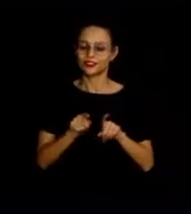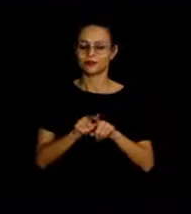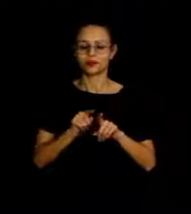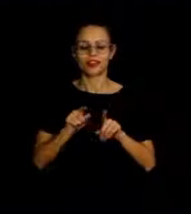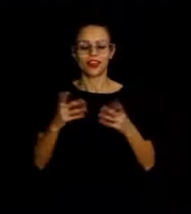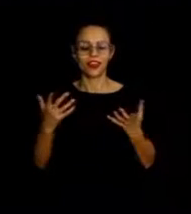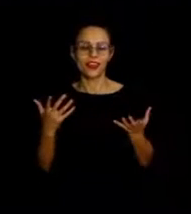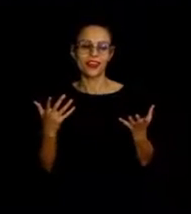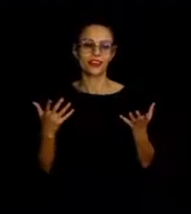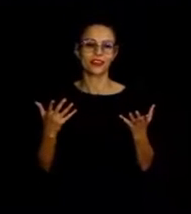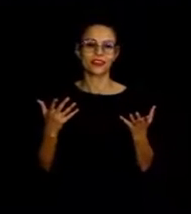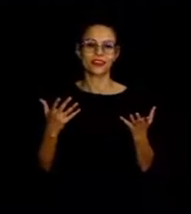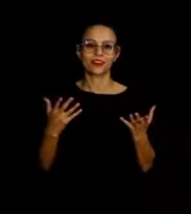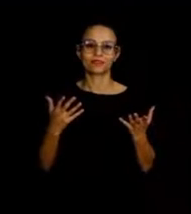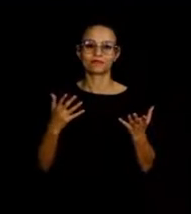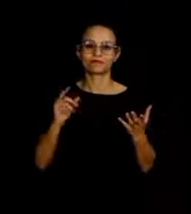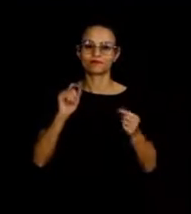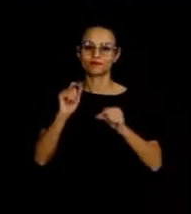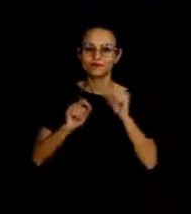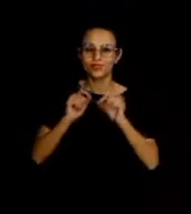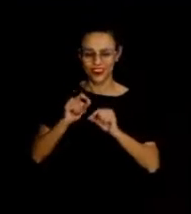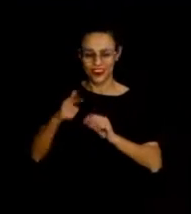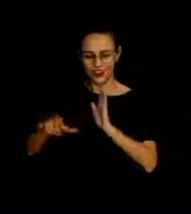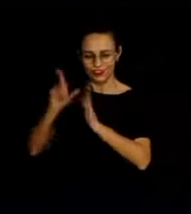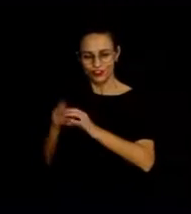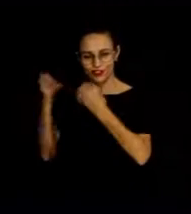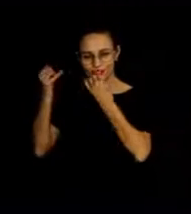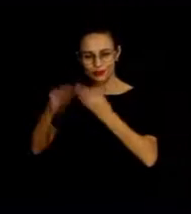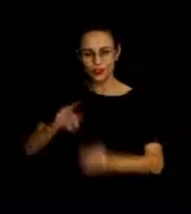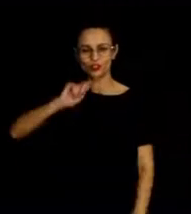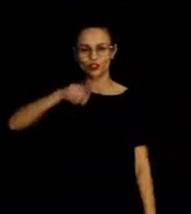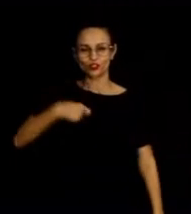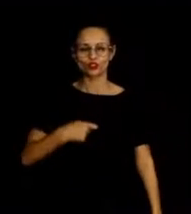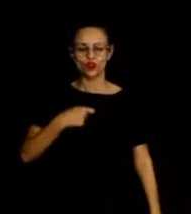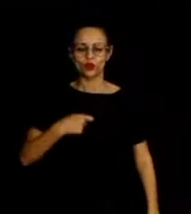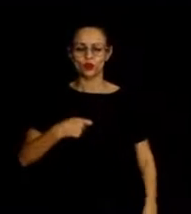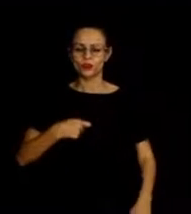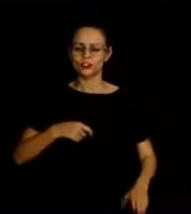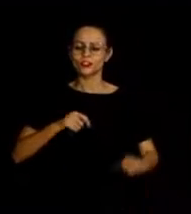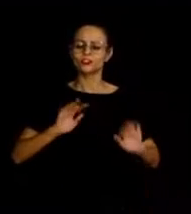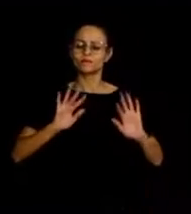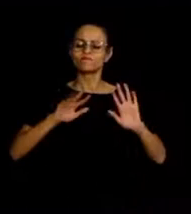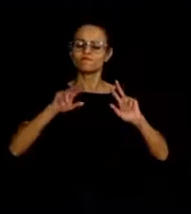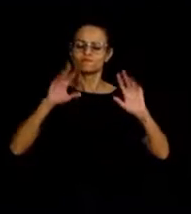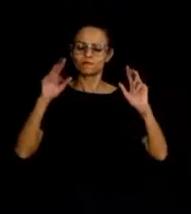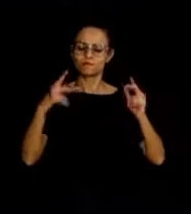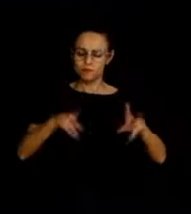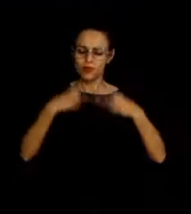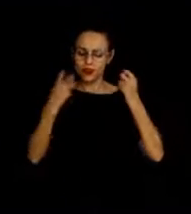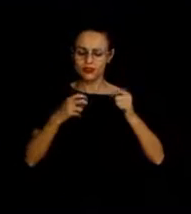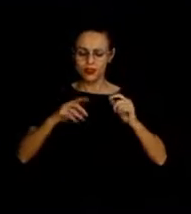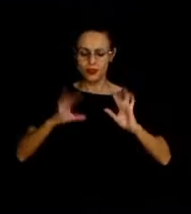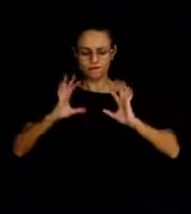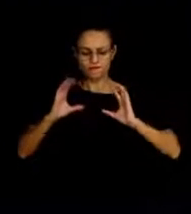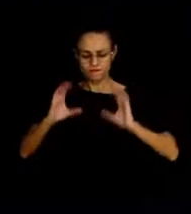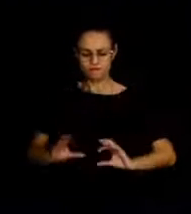por força daquela hard da Soft Skill que eu falava de honestidade é eu eu tenho que dizer para você